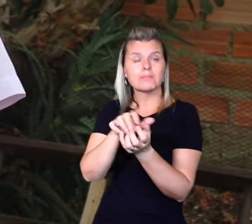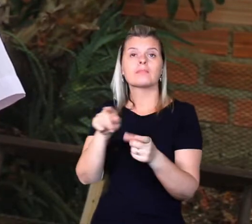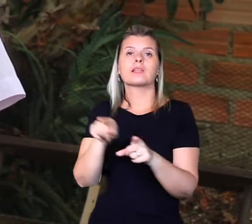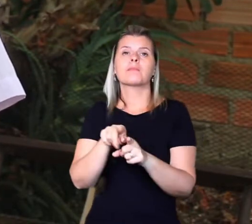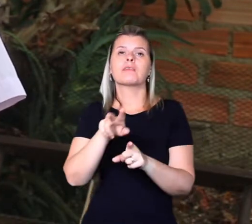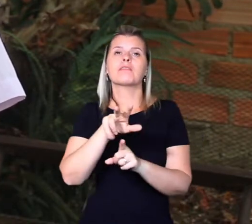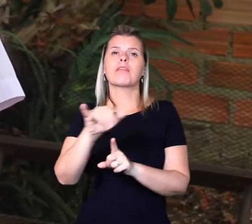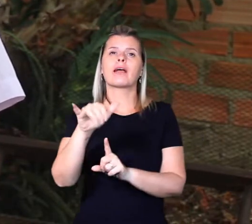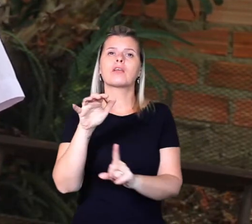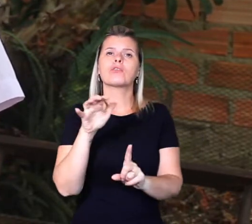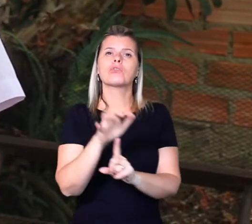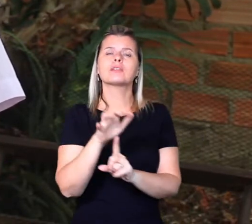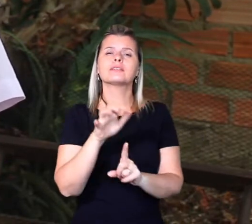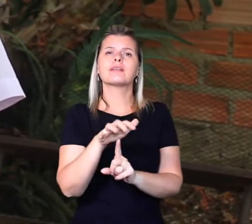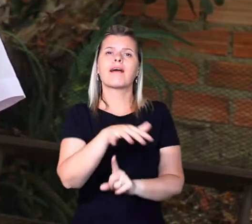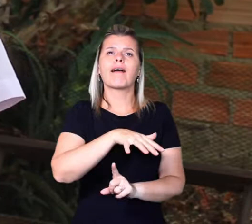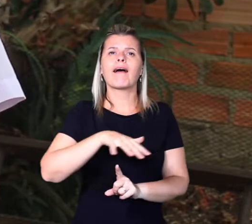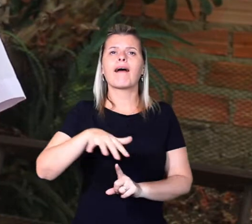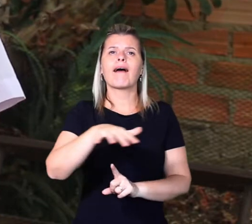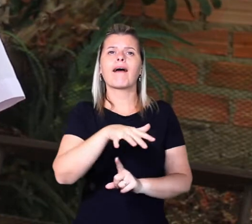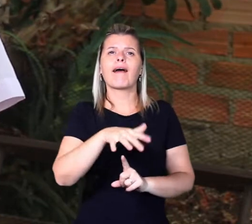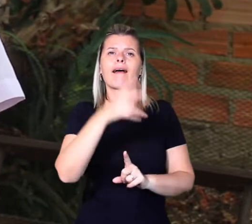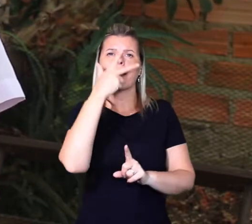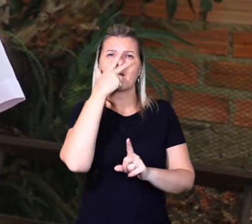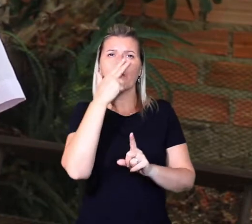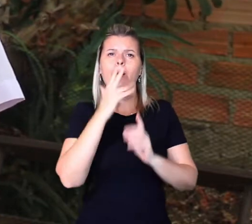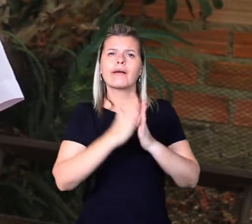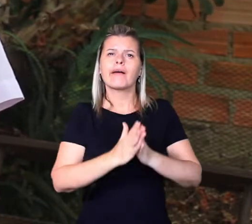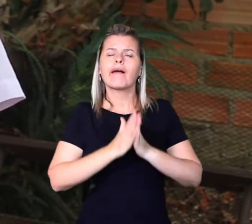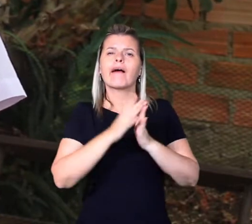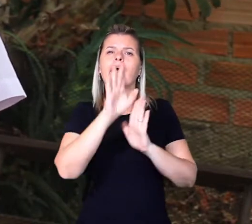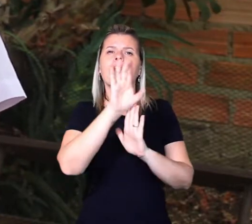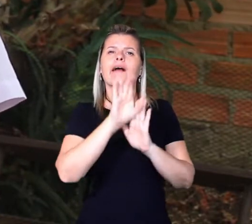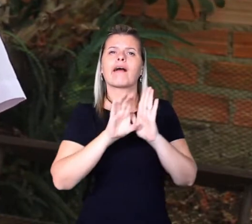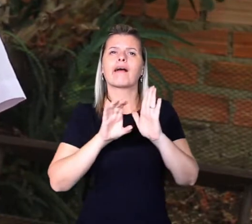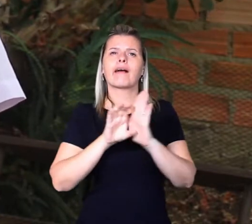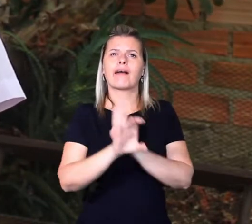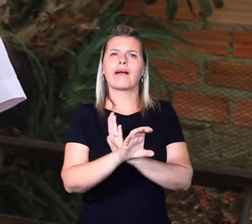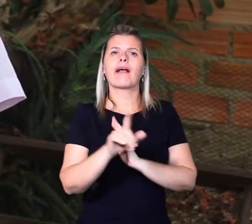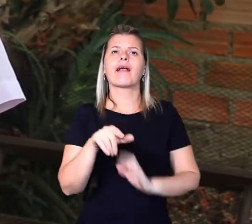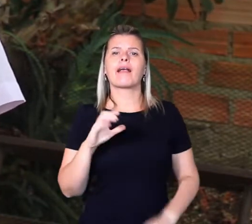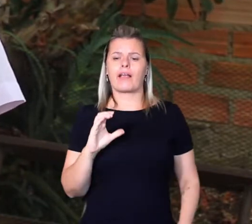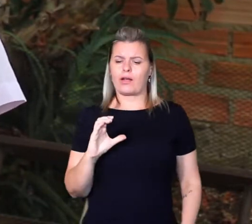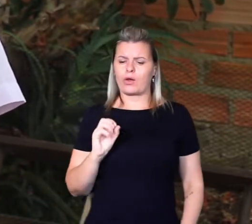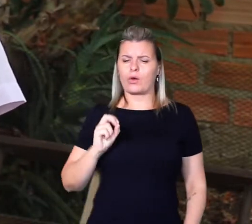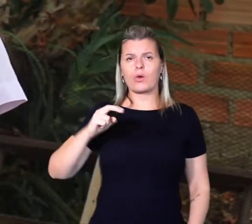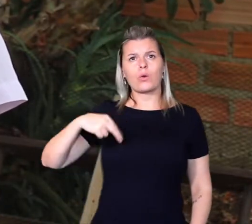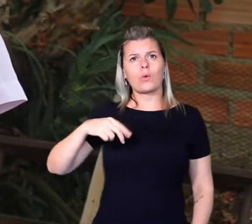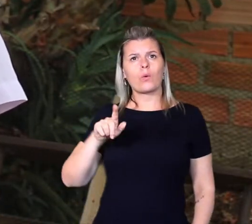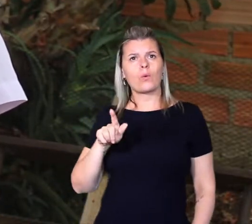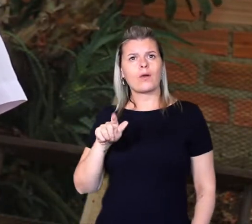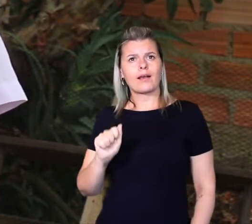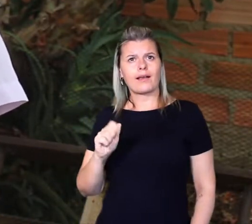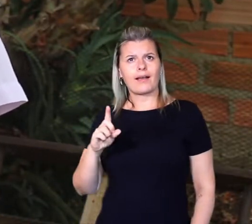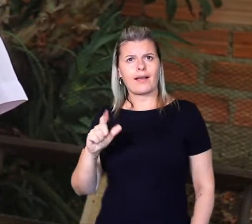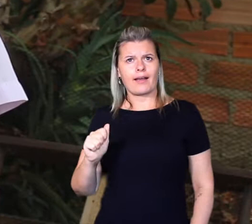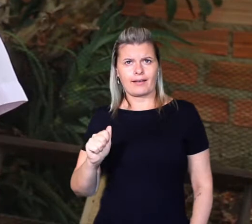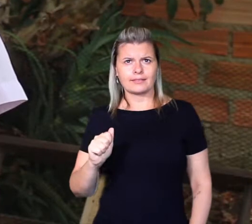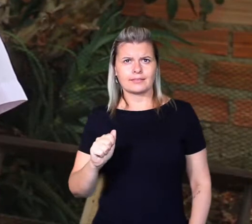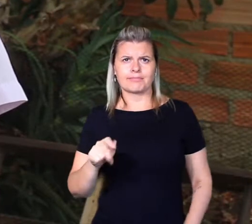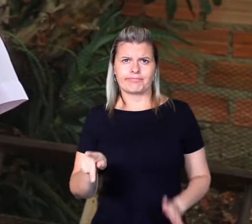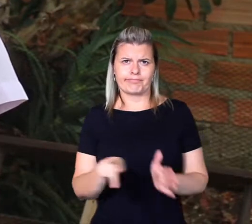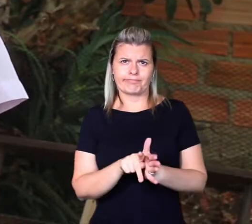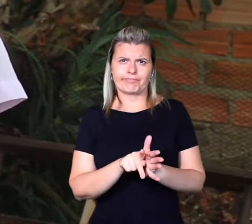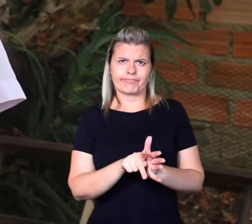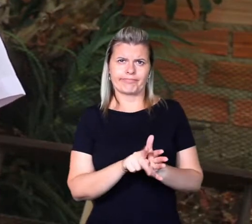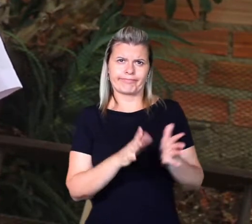vão influenciar uma linha de devoção que é no âmbito do catolicismo popular, que são, no caso, as congadas, as formas devocionais que se dão